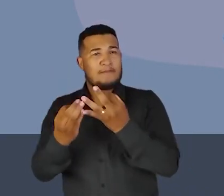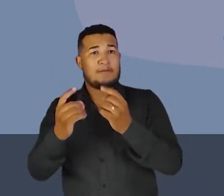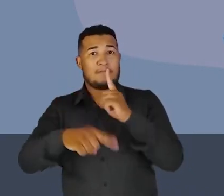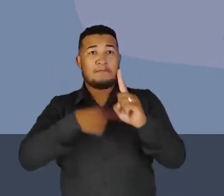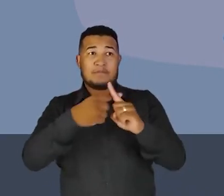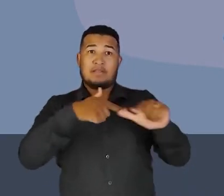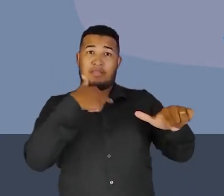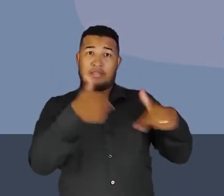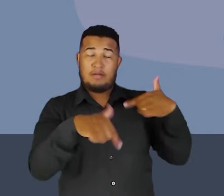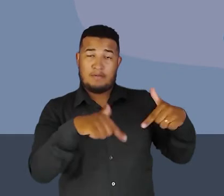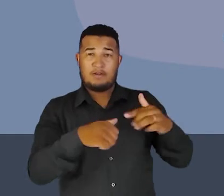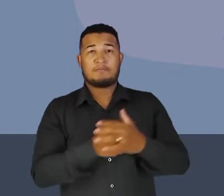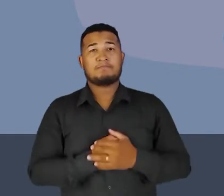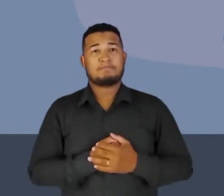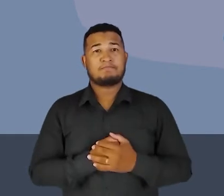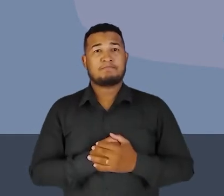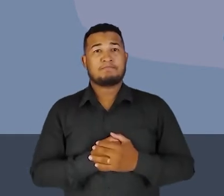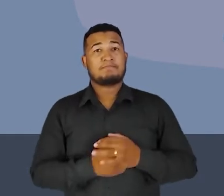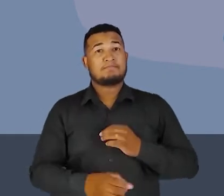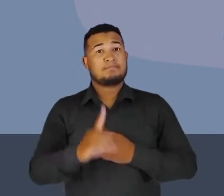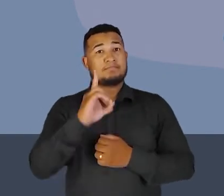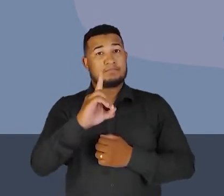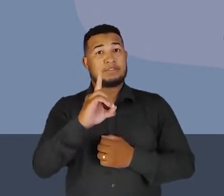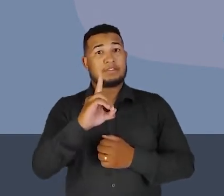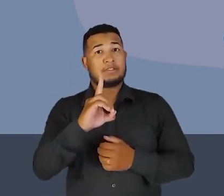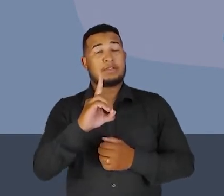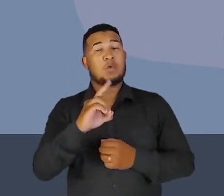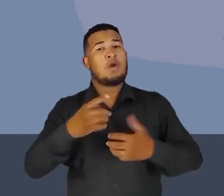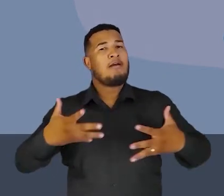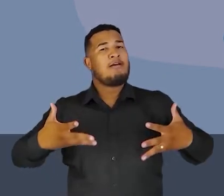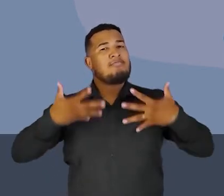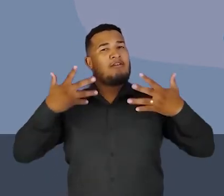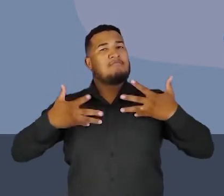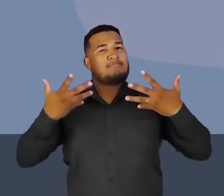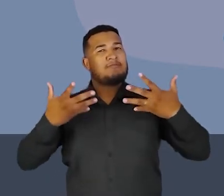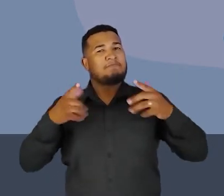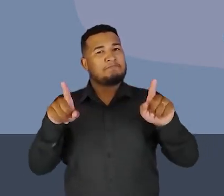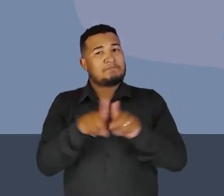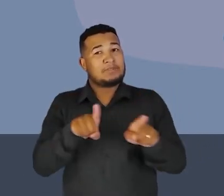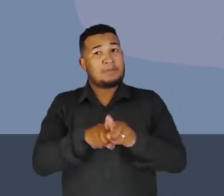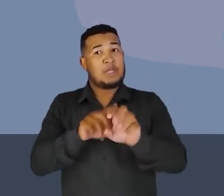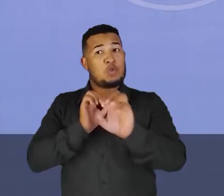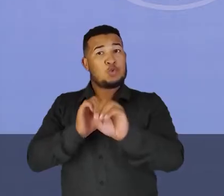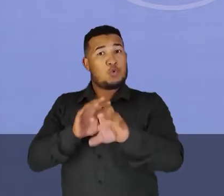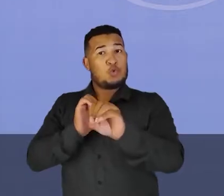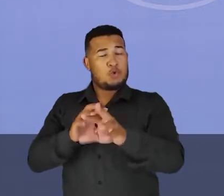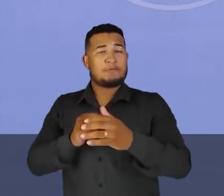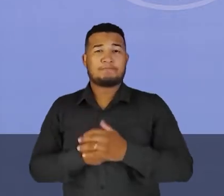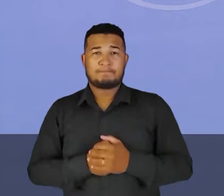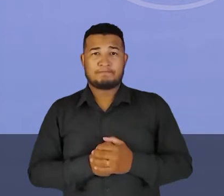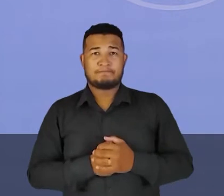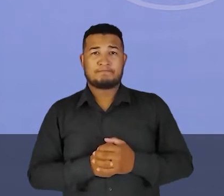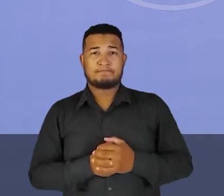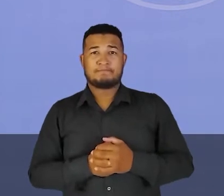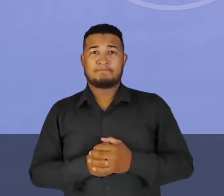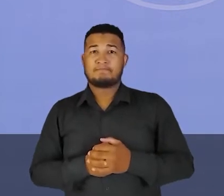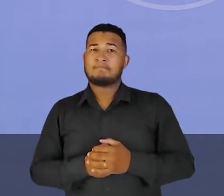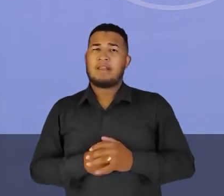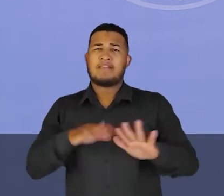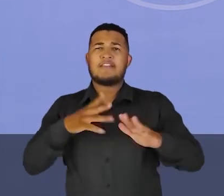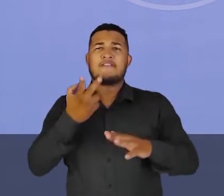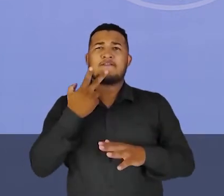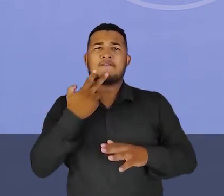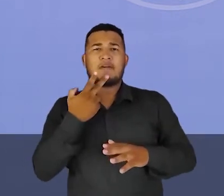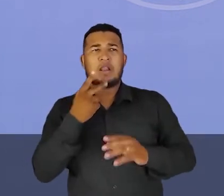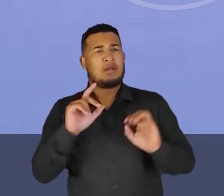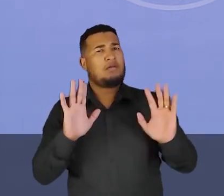o trabalho. Letra D, o lazer e a educação. Aí você pode falar